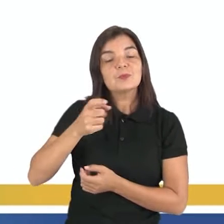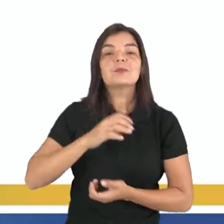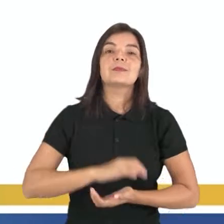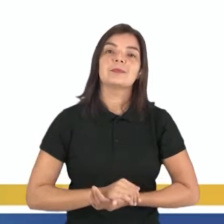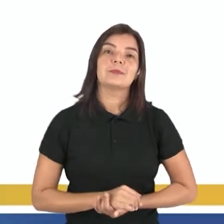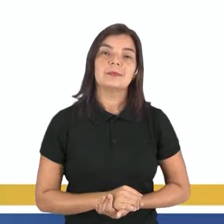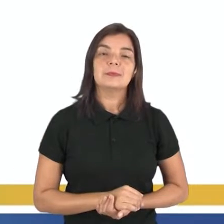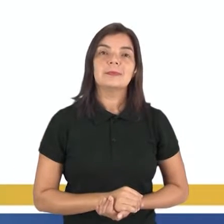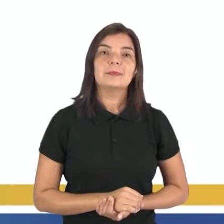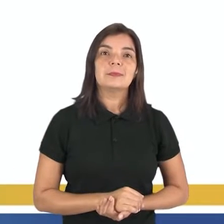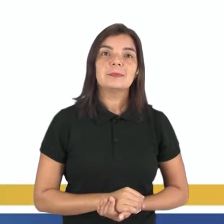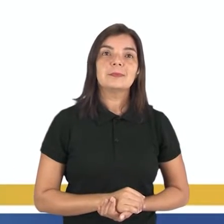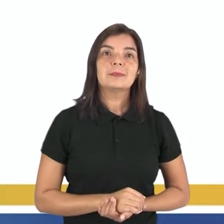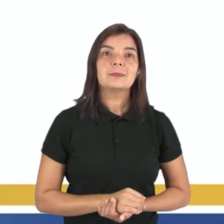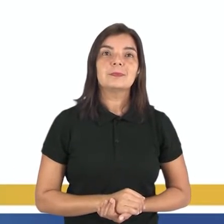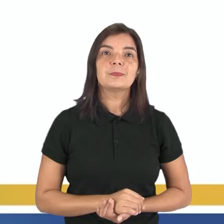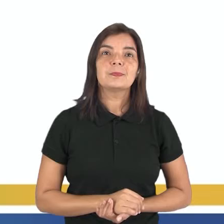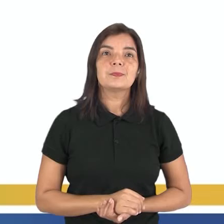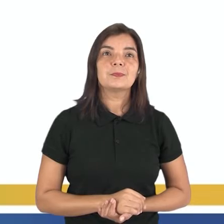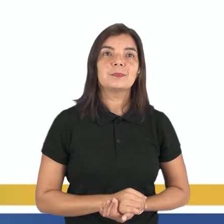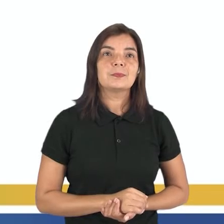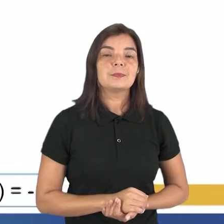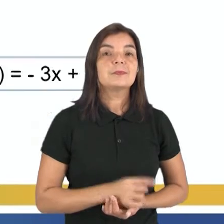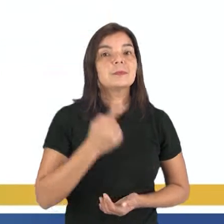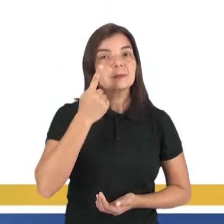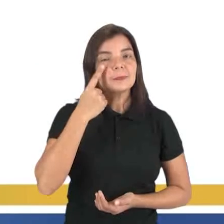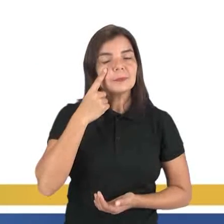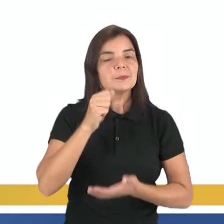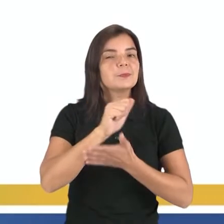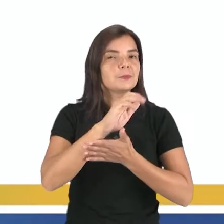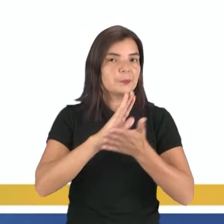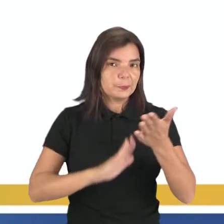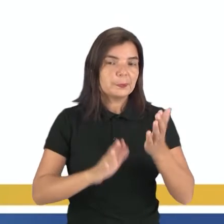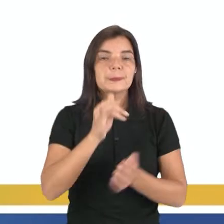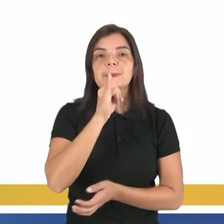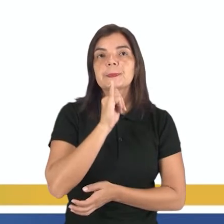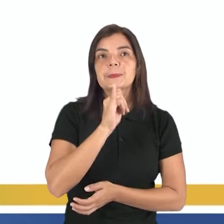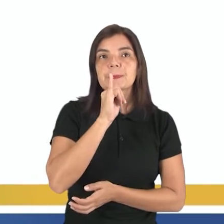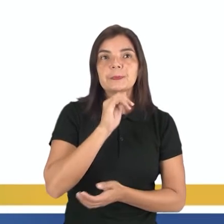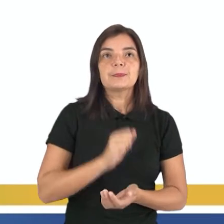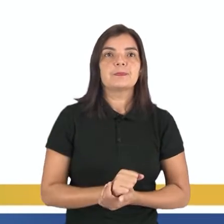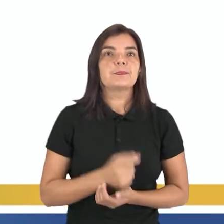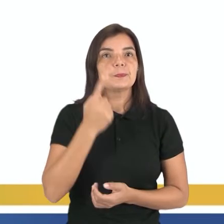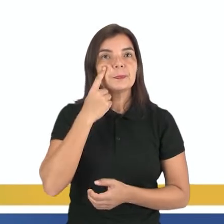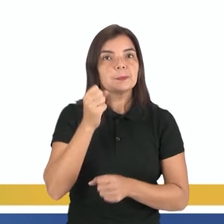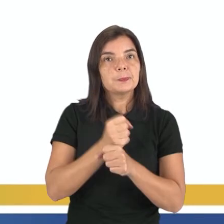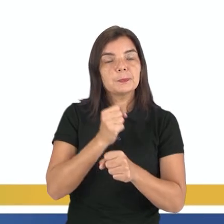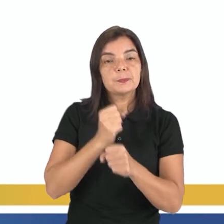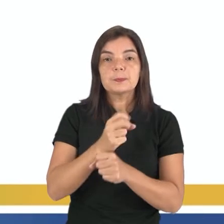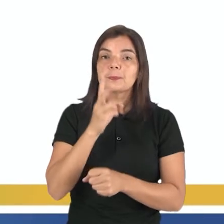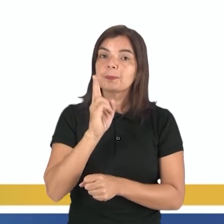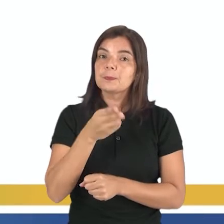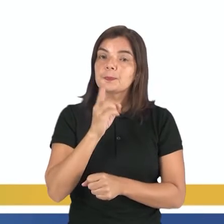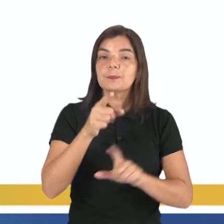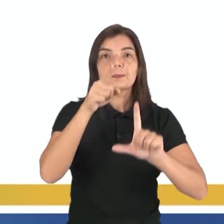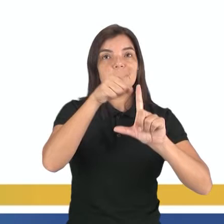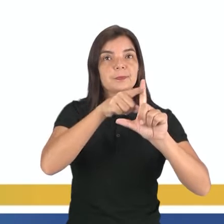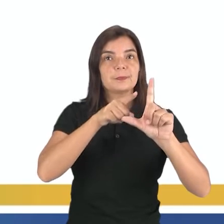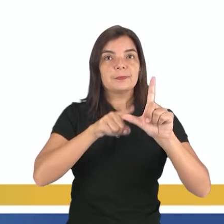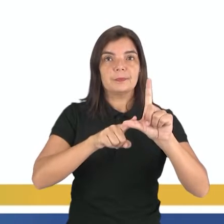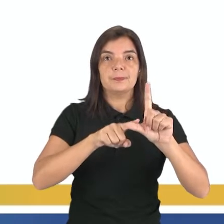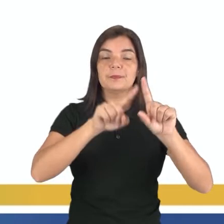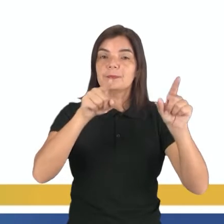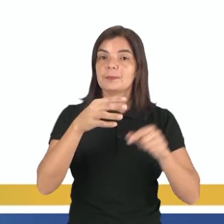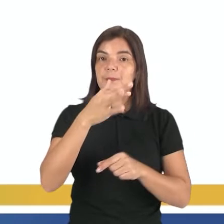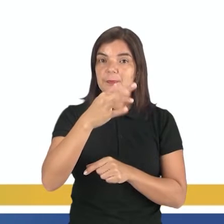o eixo x. Então, bora fazer um exemplo. Construa em o mesmo plano o gráfico das funções